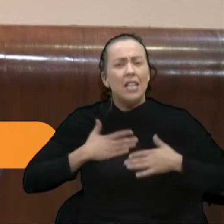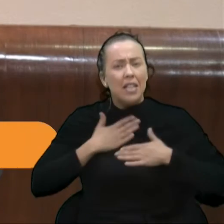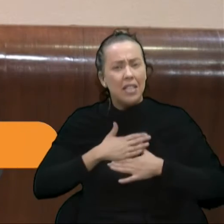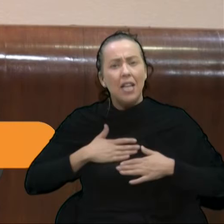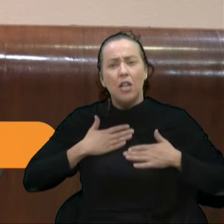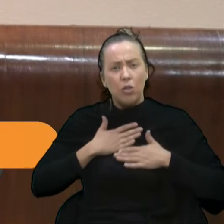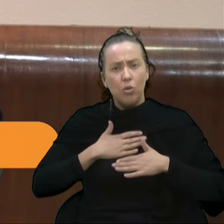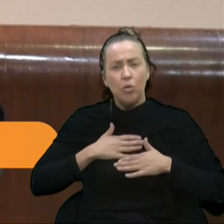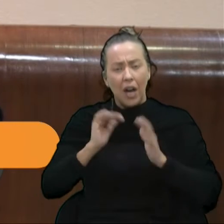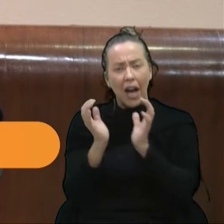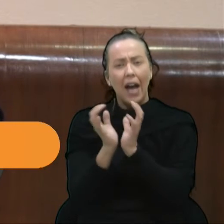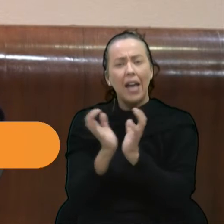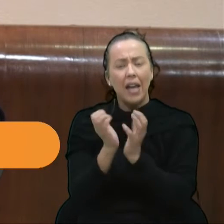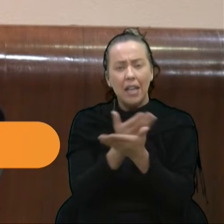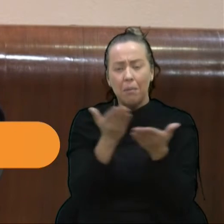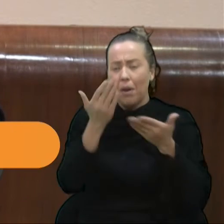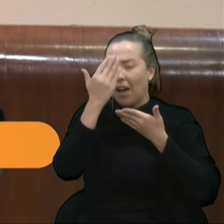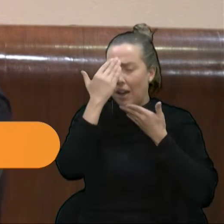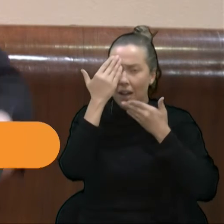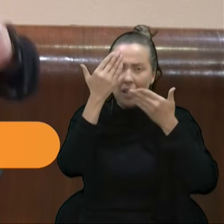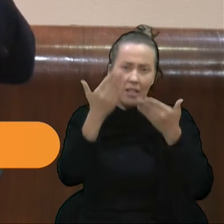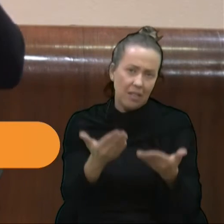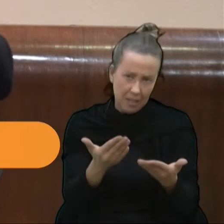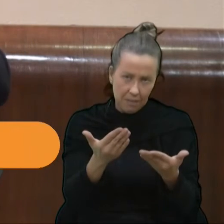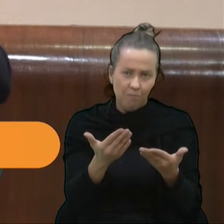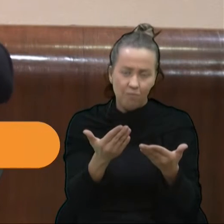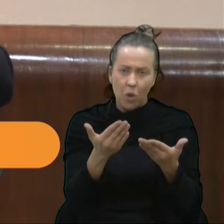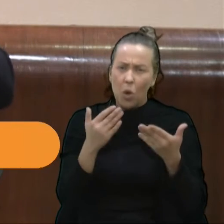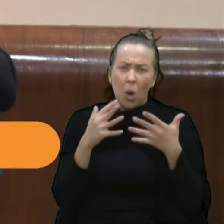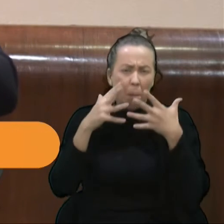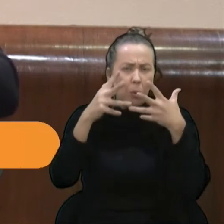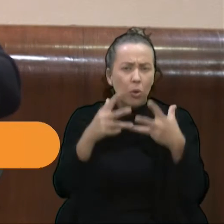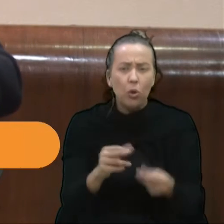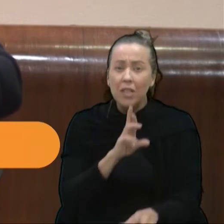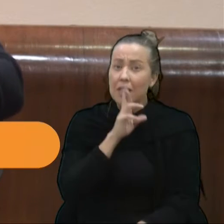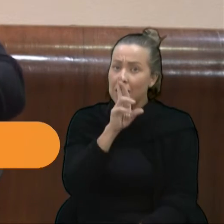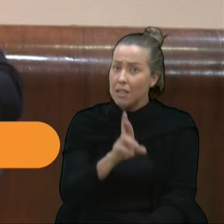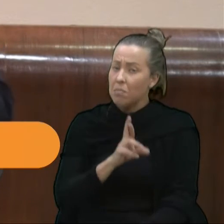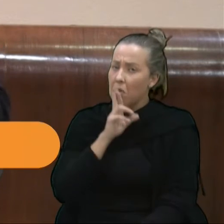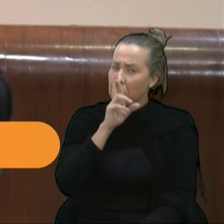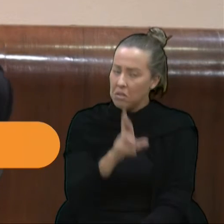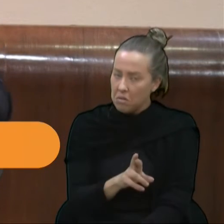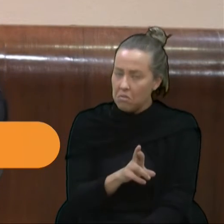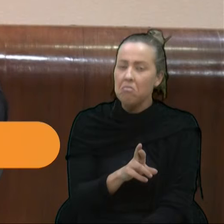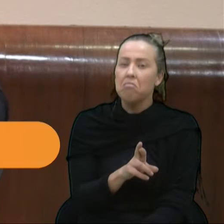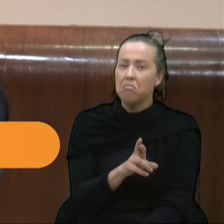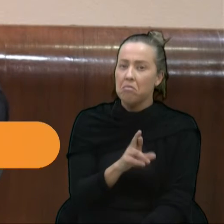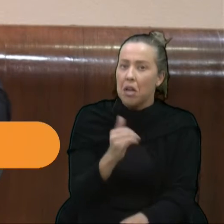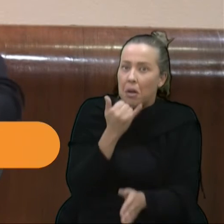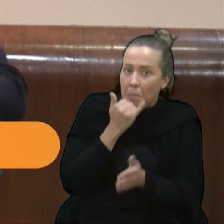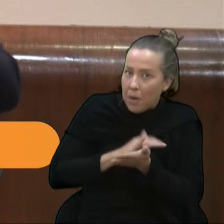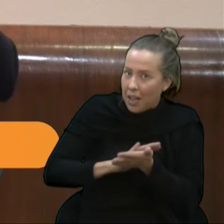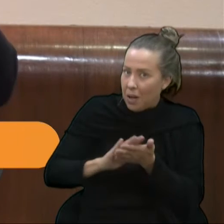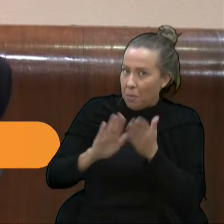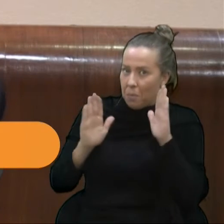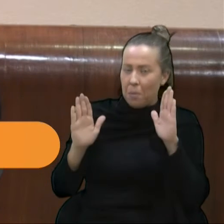toda esta equipe, lhe agradecer por todas as respostas, com perdão da